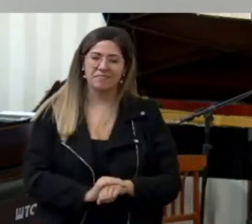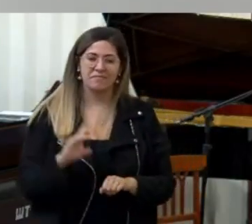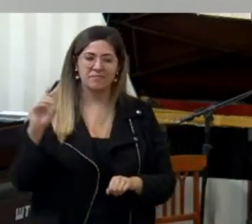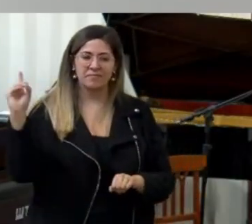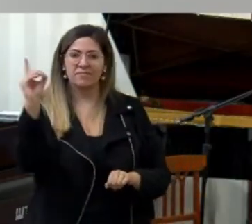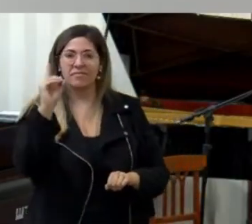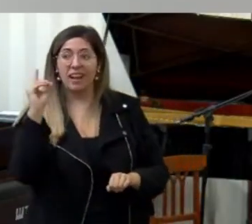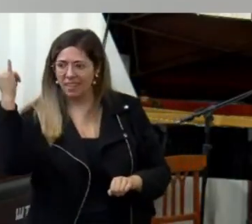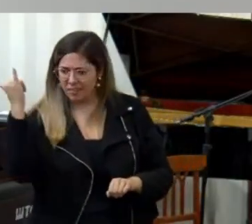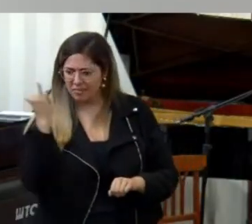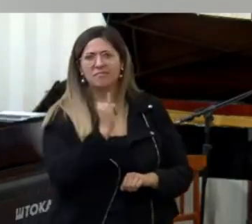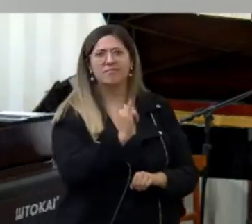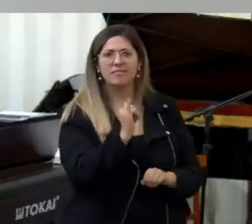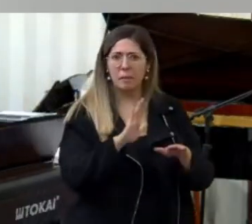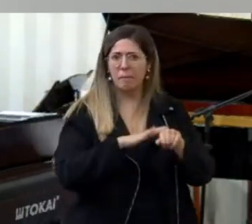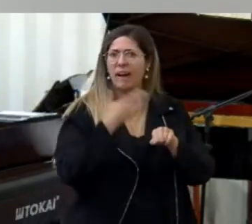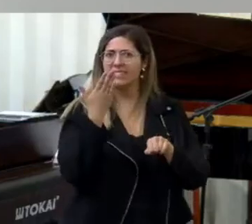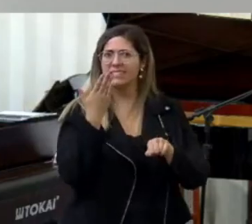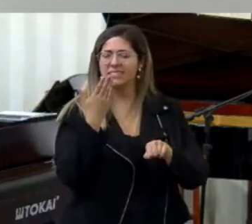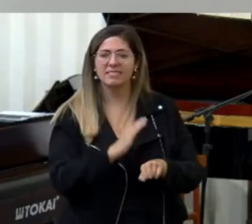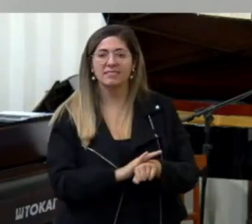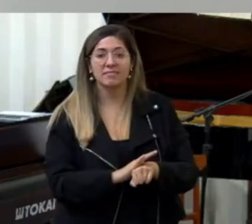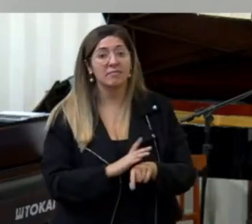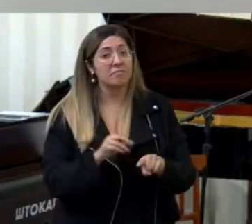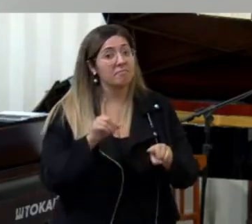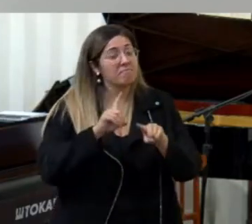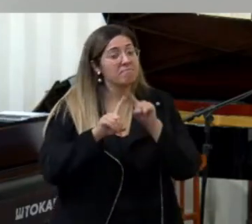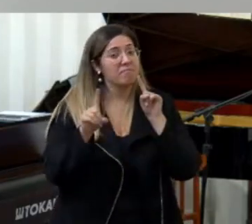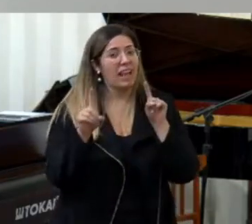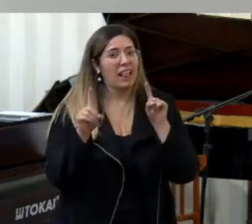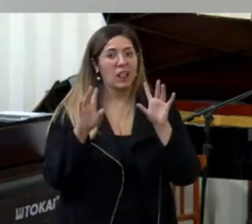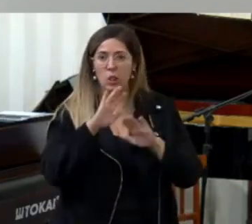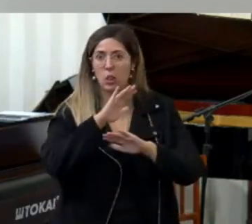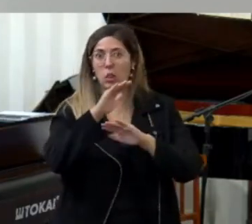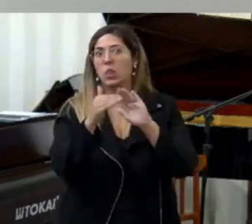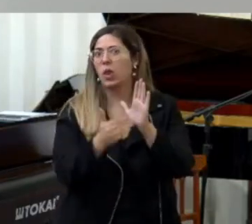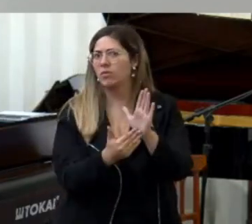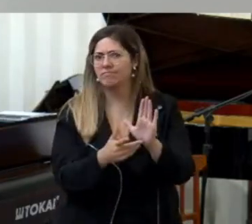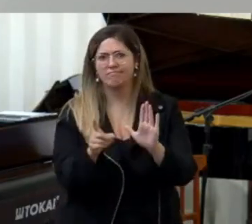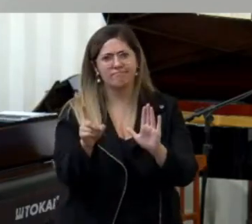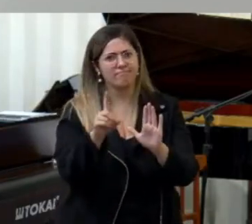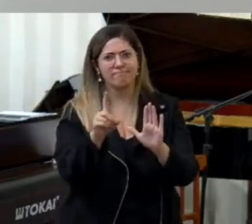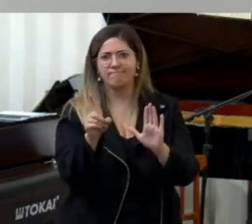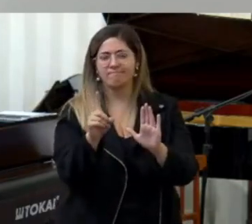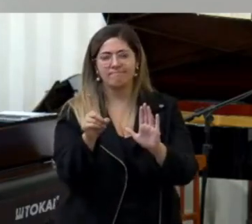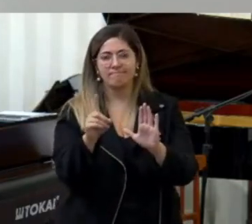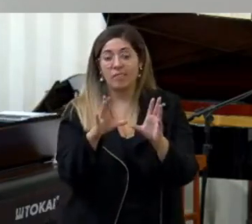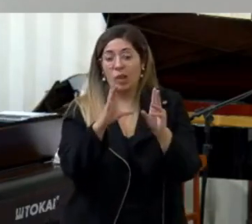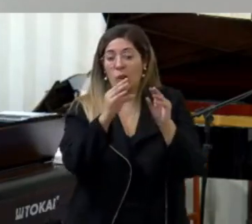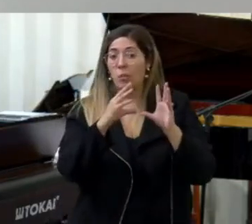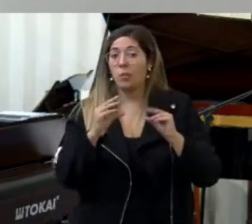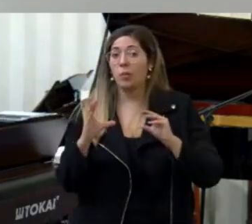uma outra observação, nem todos, versículo 4, muitas serão as dores dos